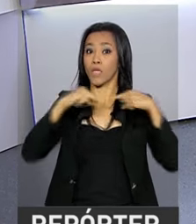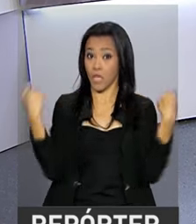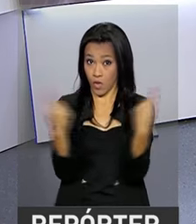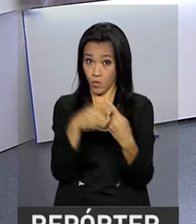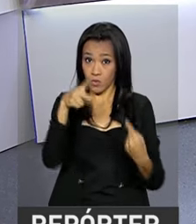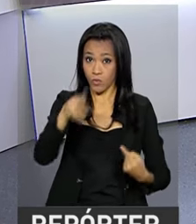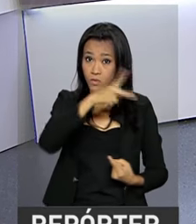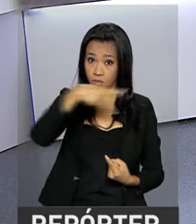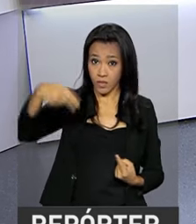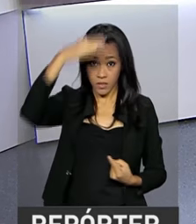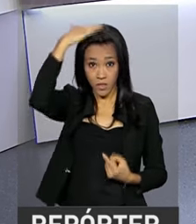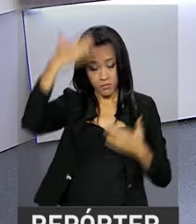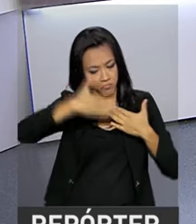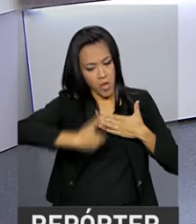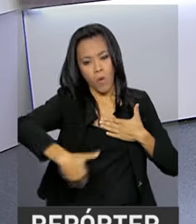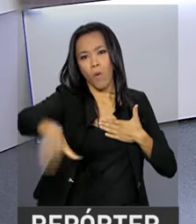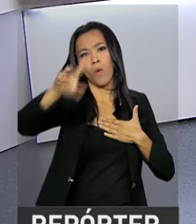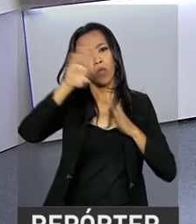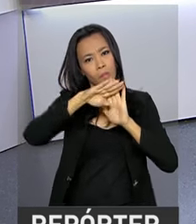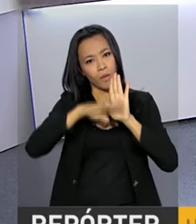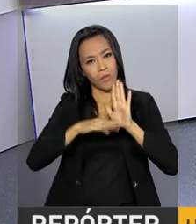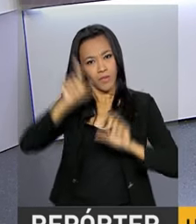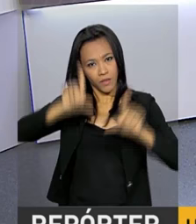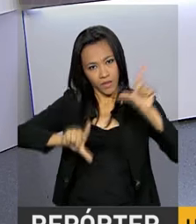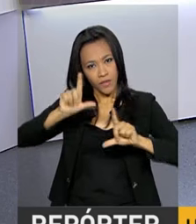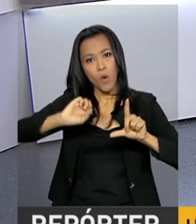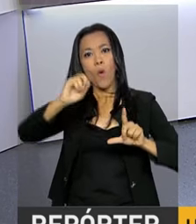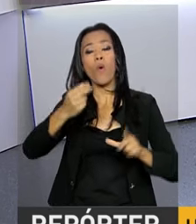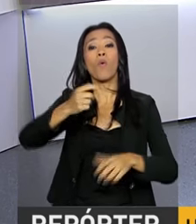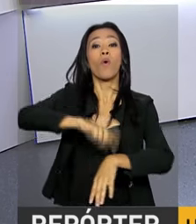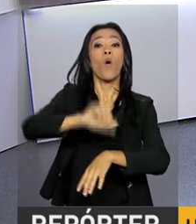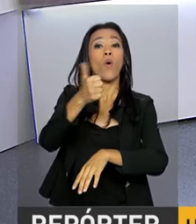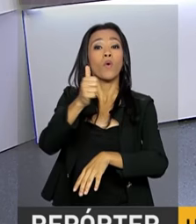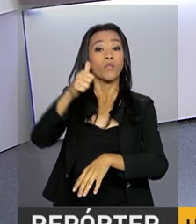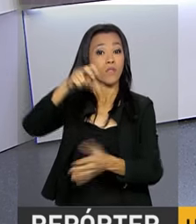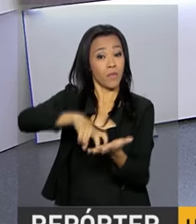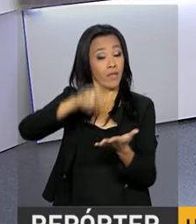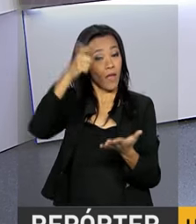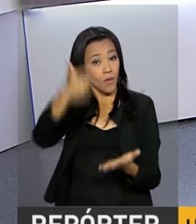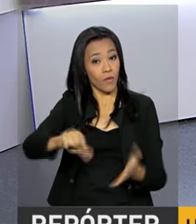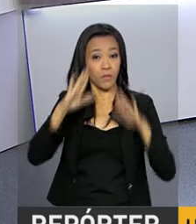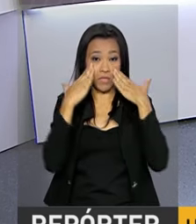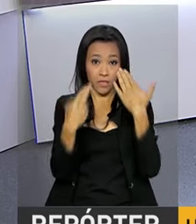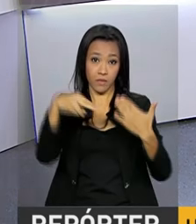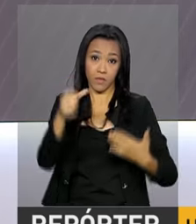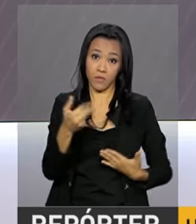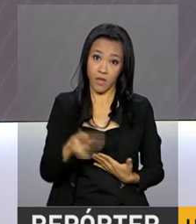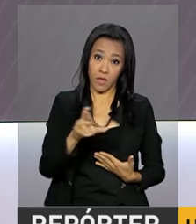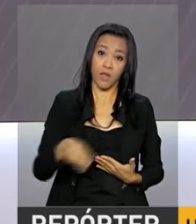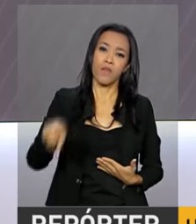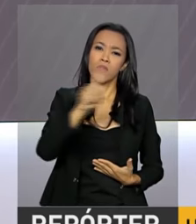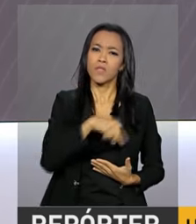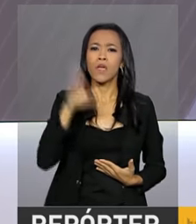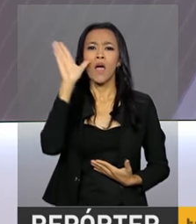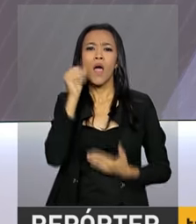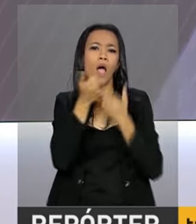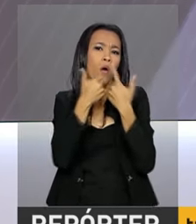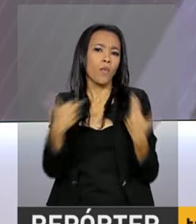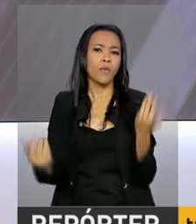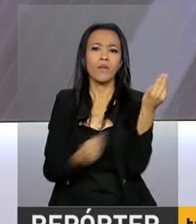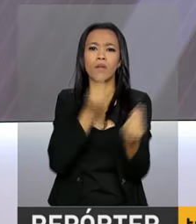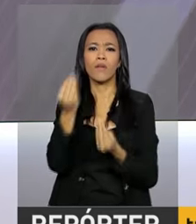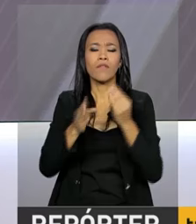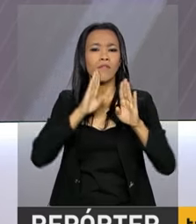michel temer ao longo da nossa programação ou às 11 da manhã a próxima edição do repórter nbr você pode acompanhar também